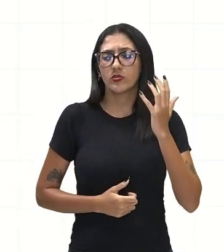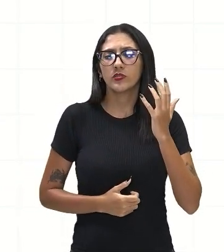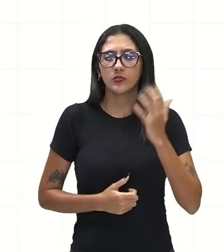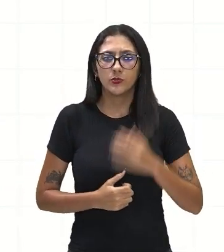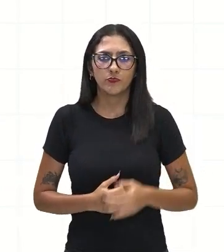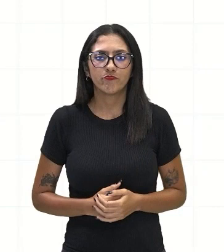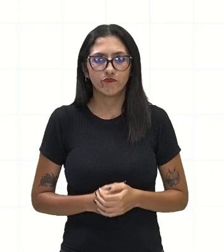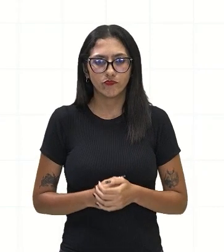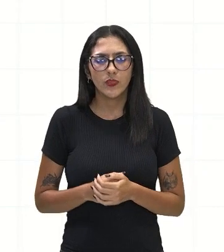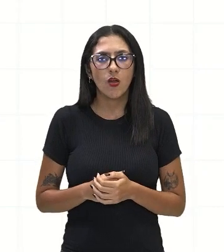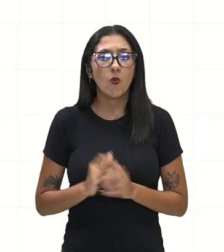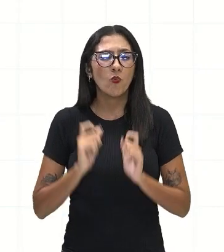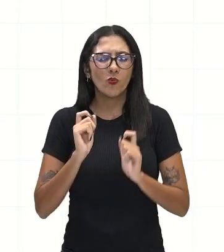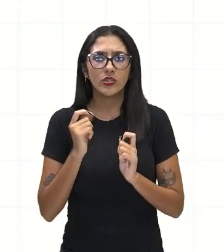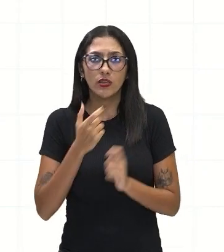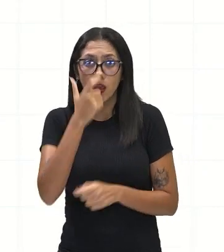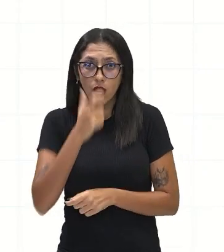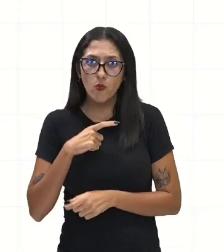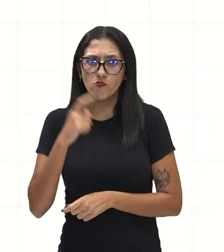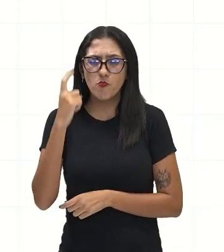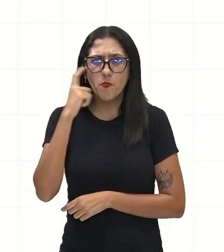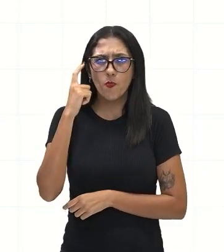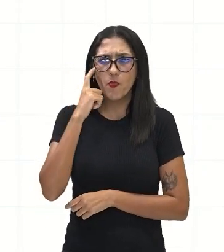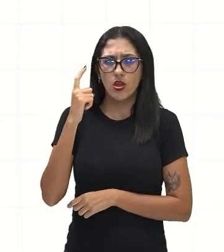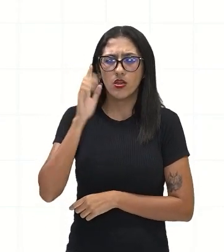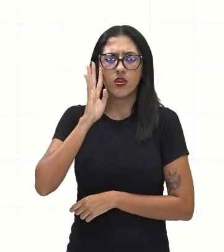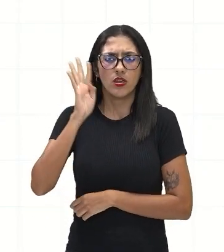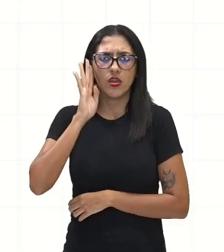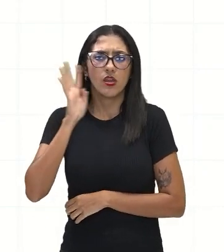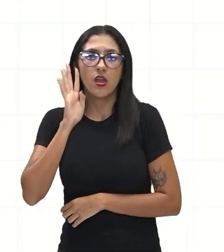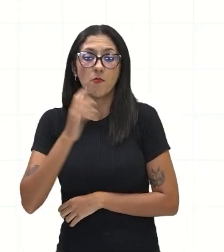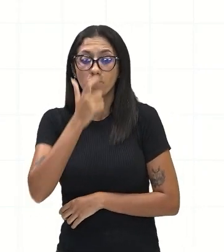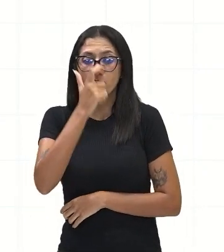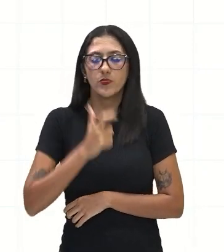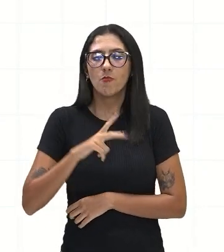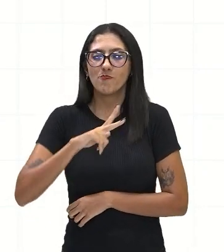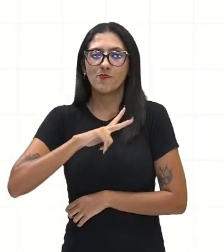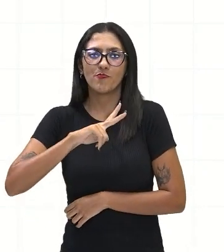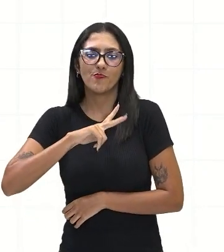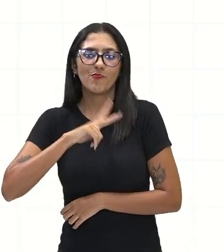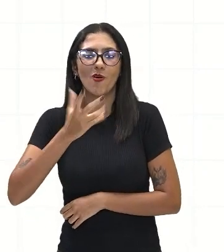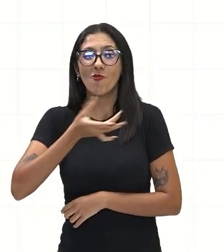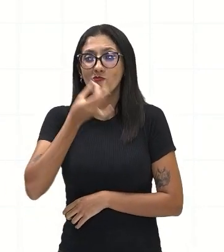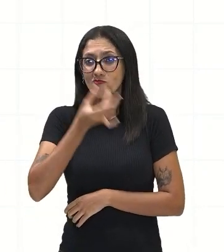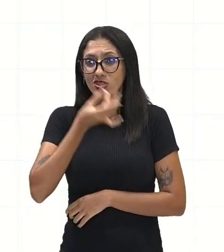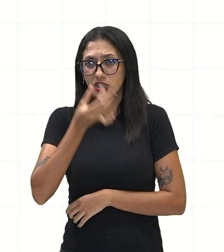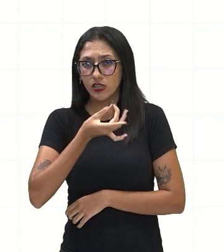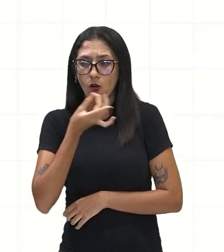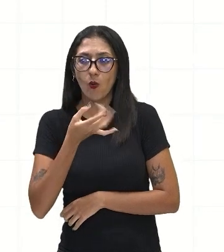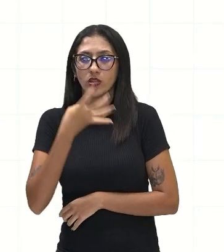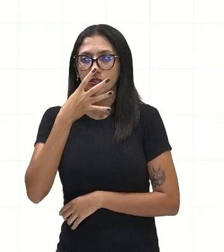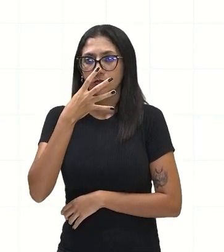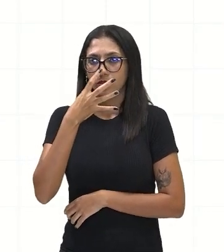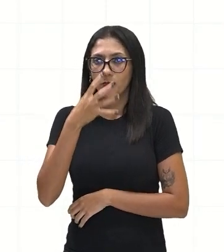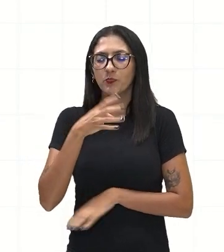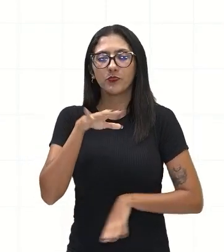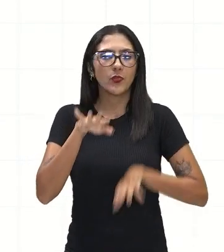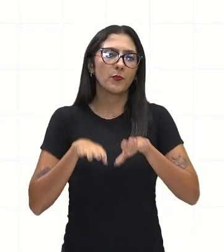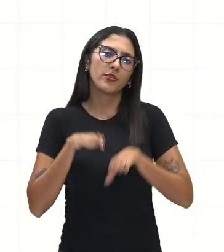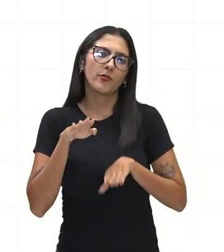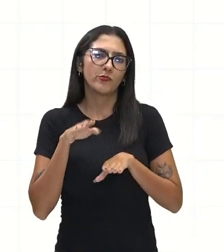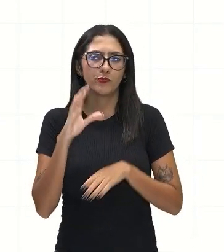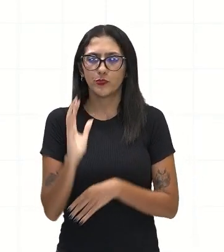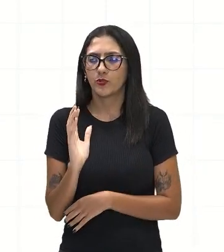minhas impressões, o meu julgamento, a minha apreciação acerca do